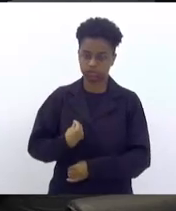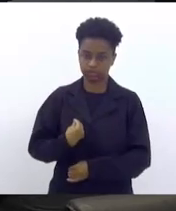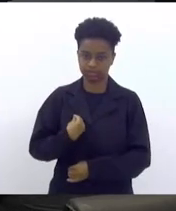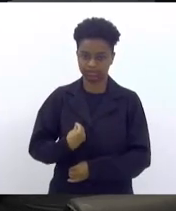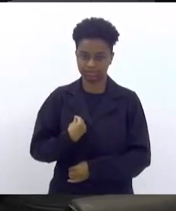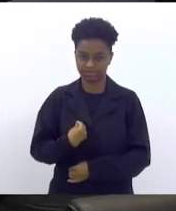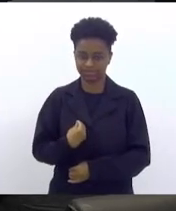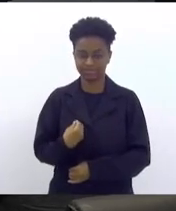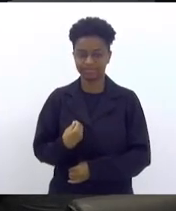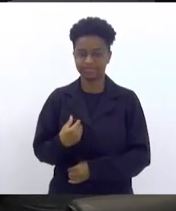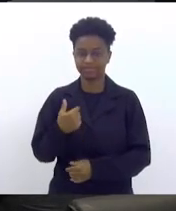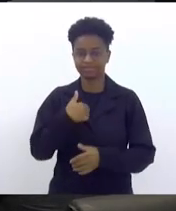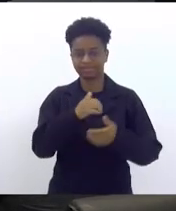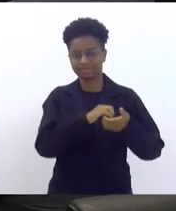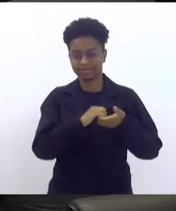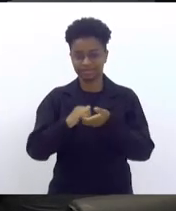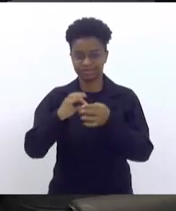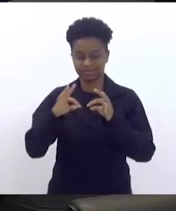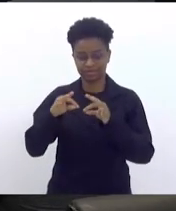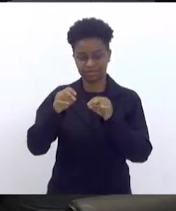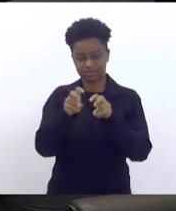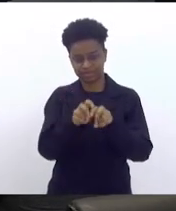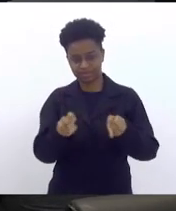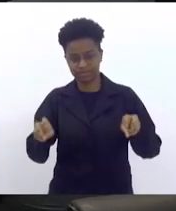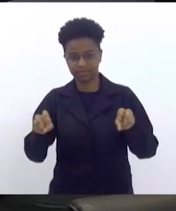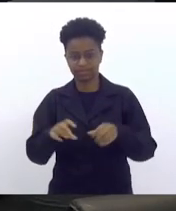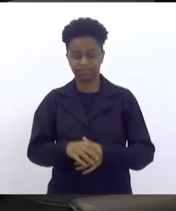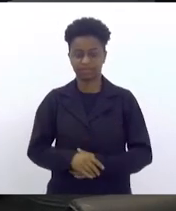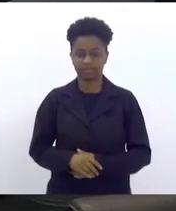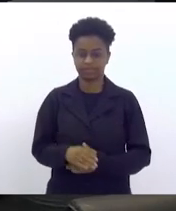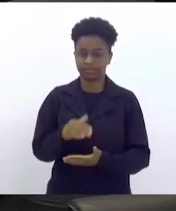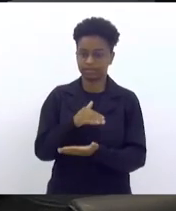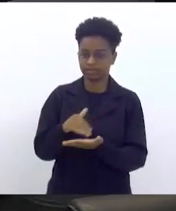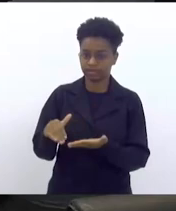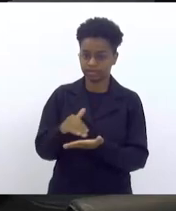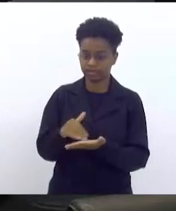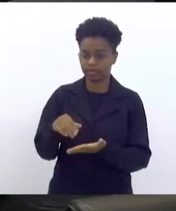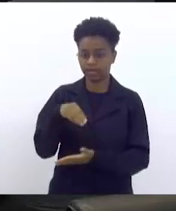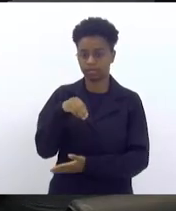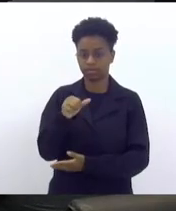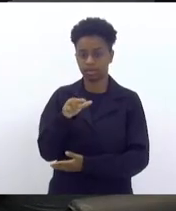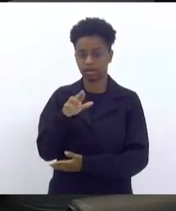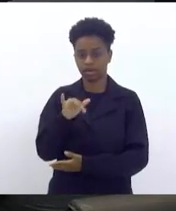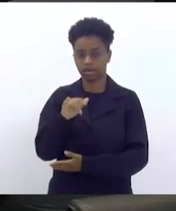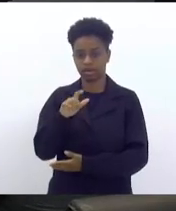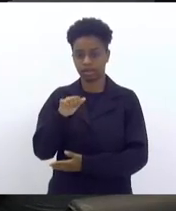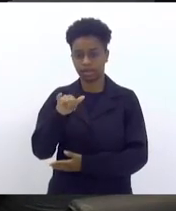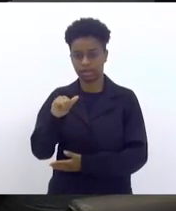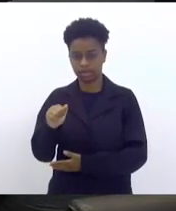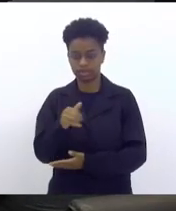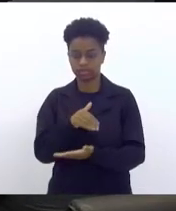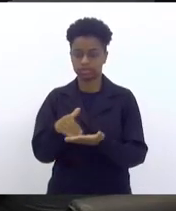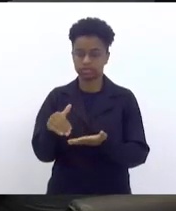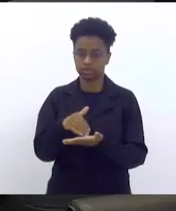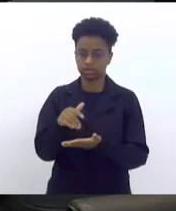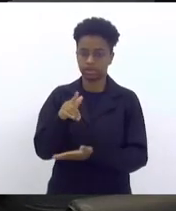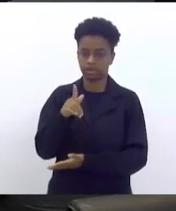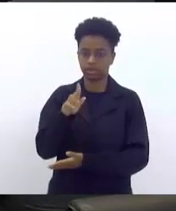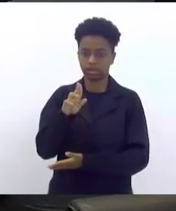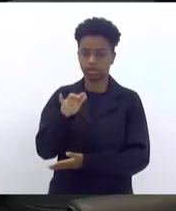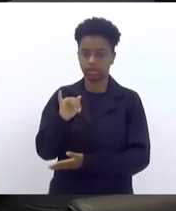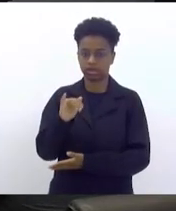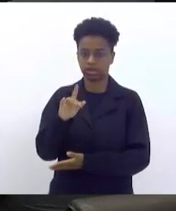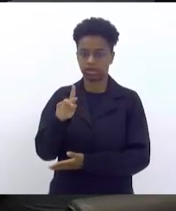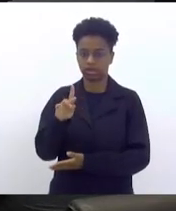sendo cumprimento a todos que estão na mesa a secretária mariléia o secretário Guilherme ao meu nobre